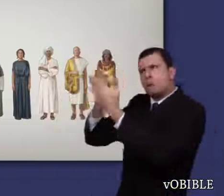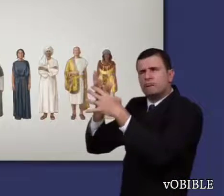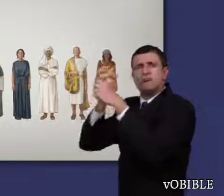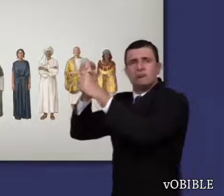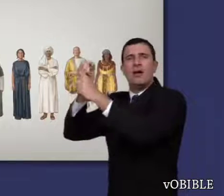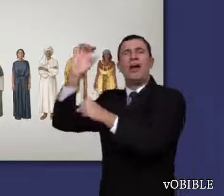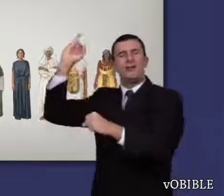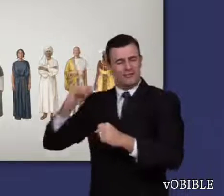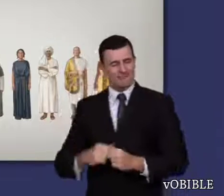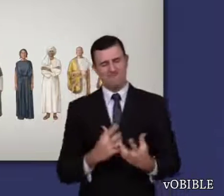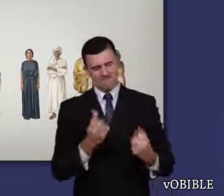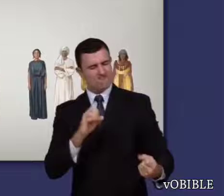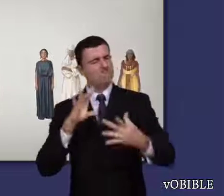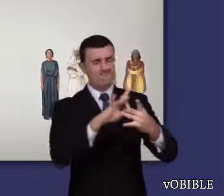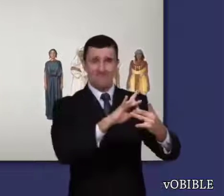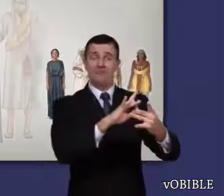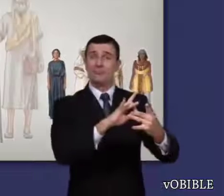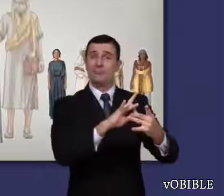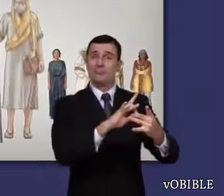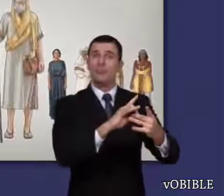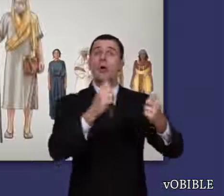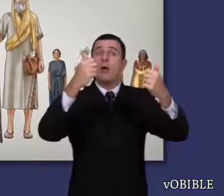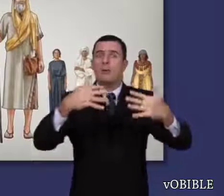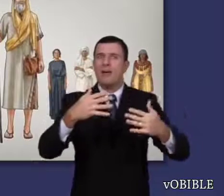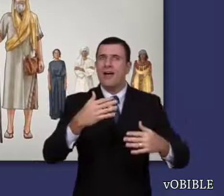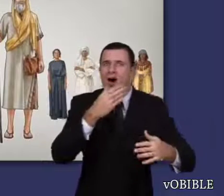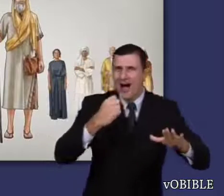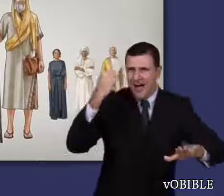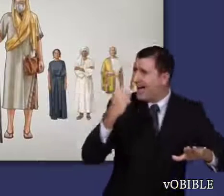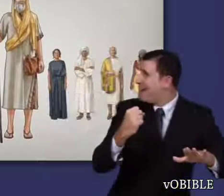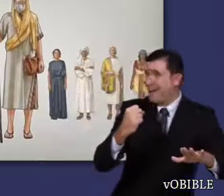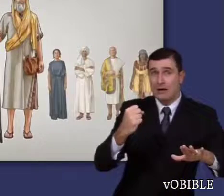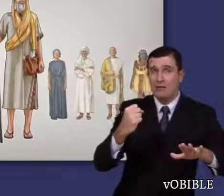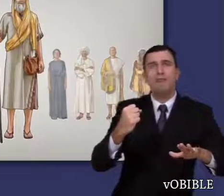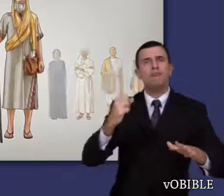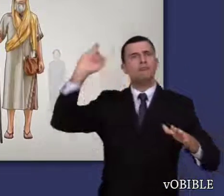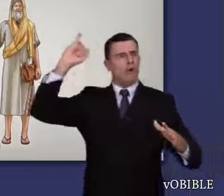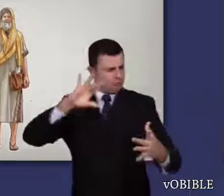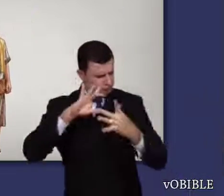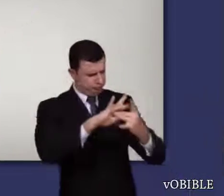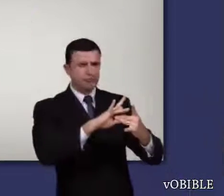como não-judeus com base na fé. Ele usa o exemplo de Abraão para explicar isso.